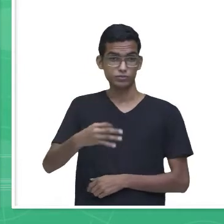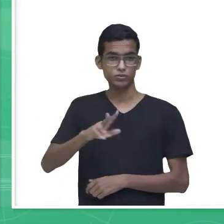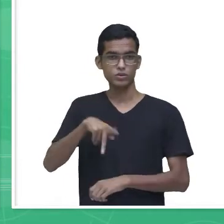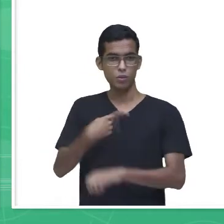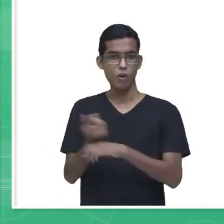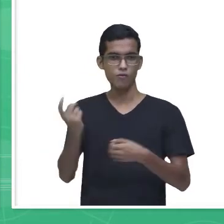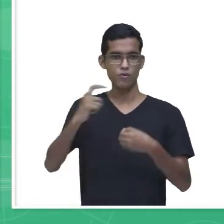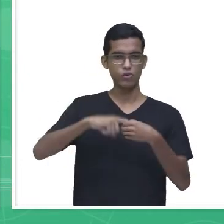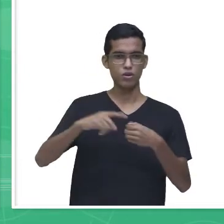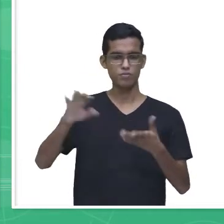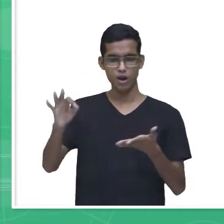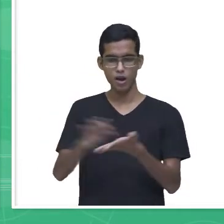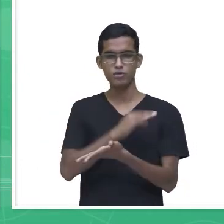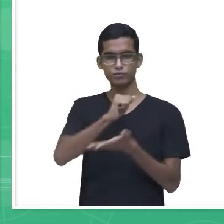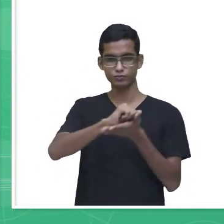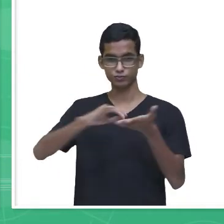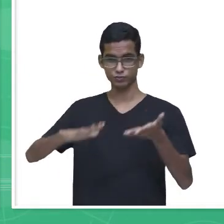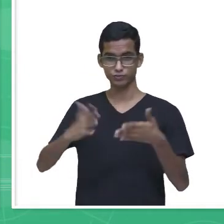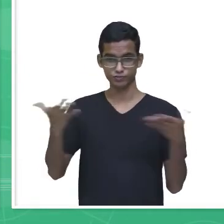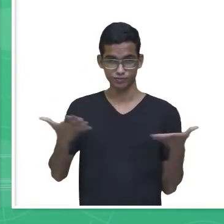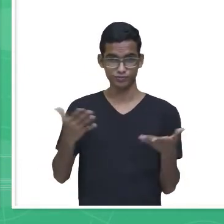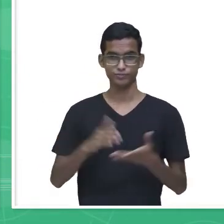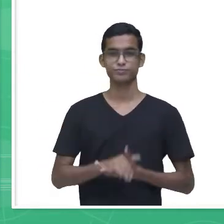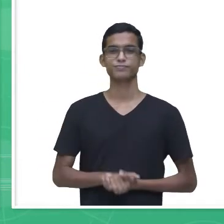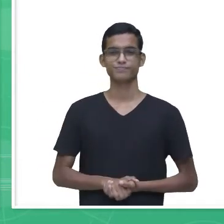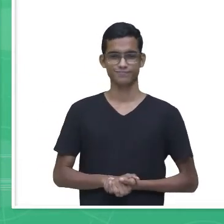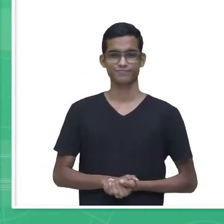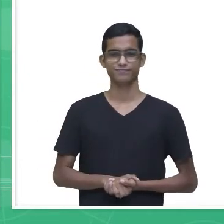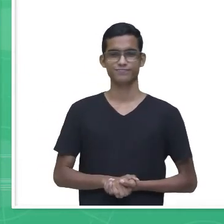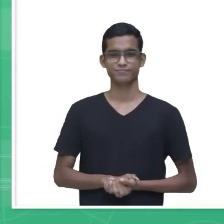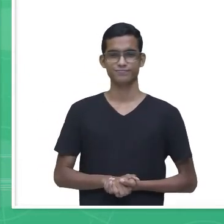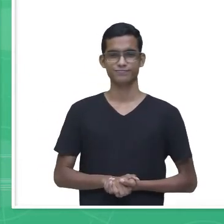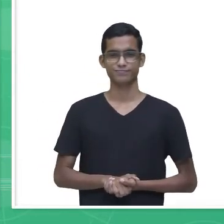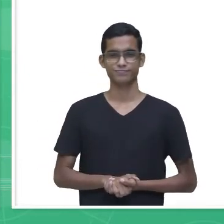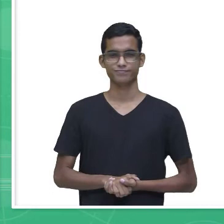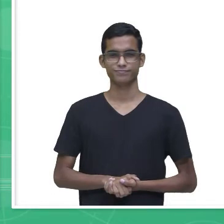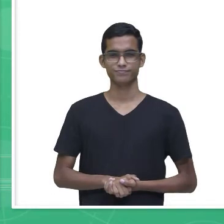voltamos para a correção dessa questão de língua inglesa.